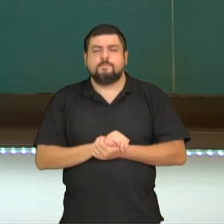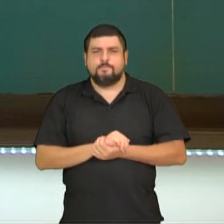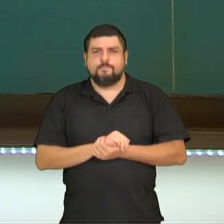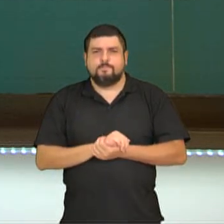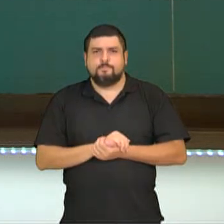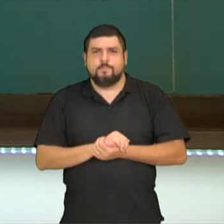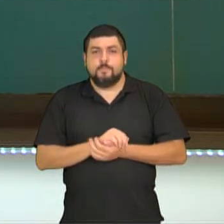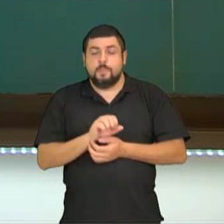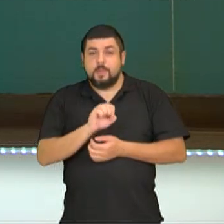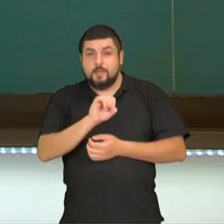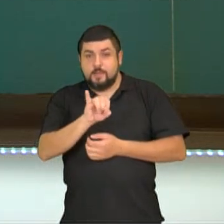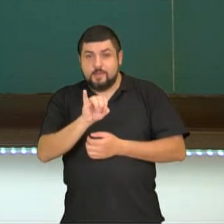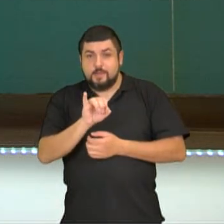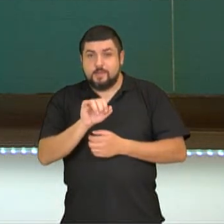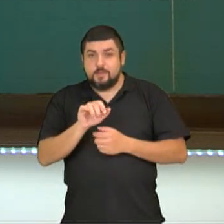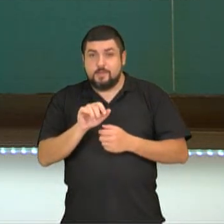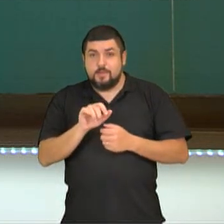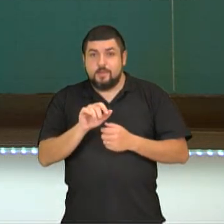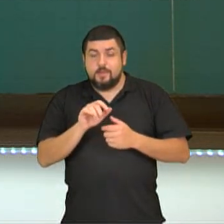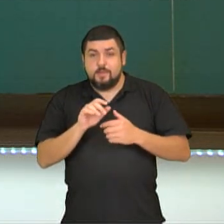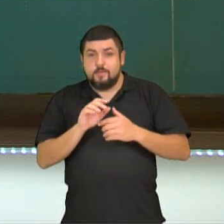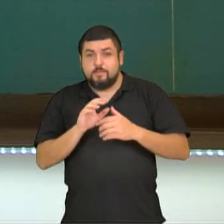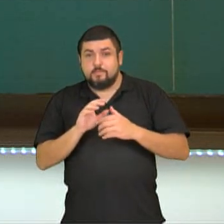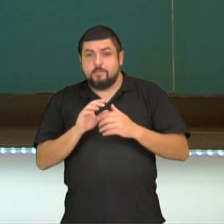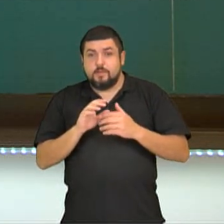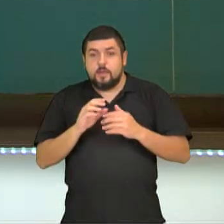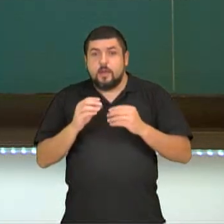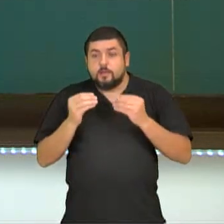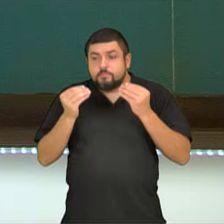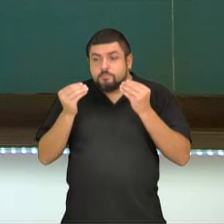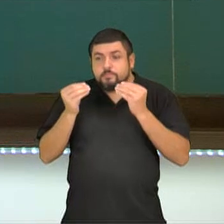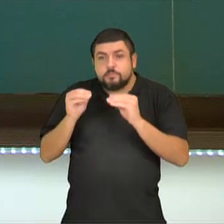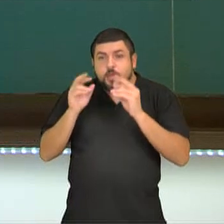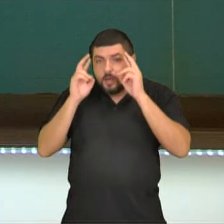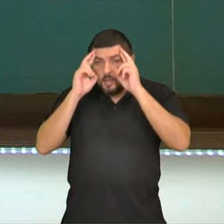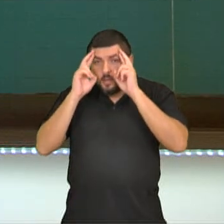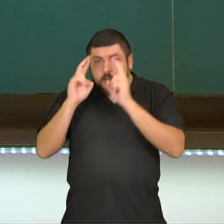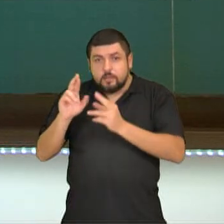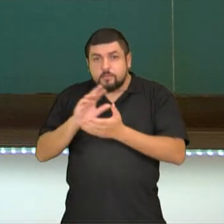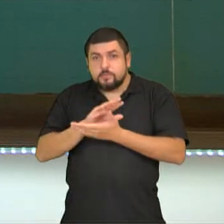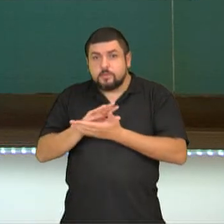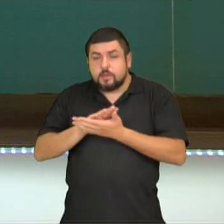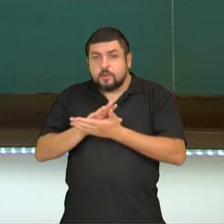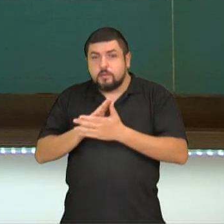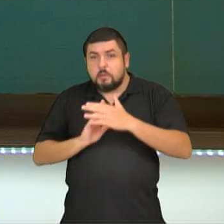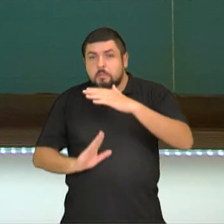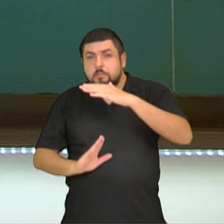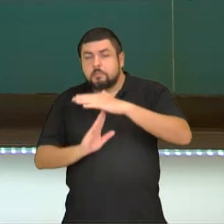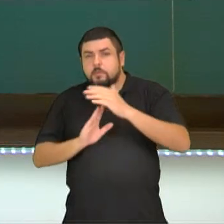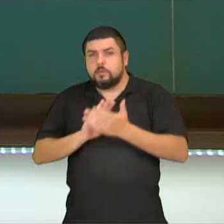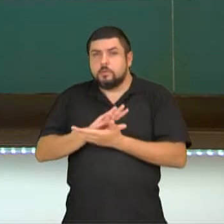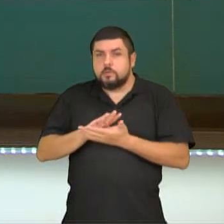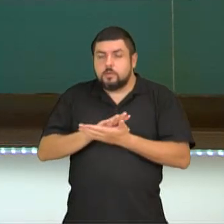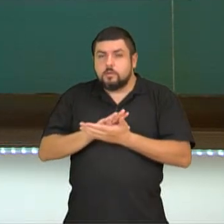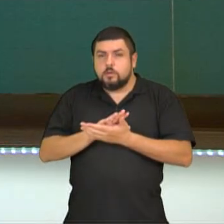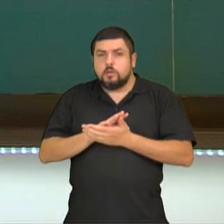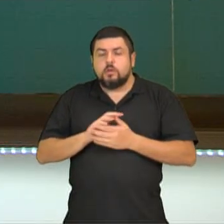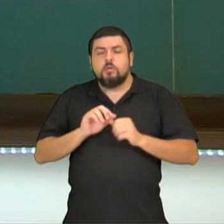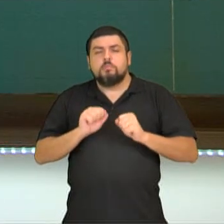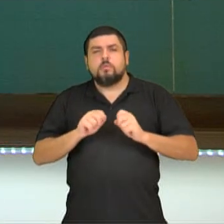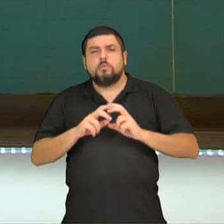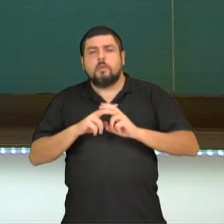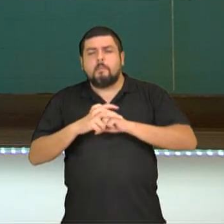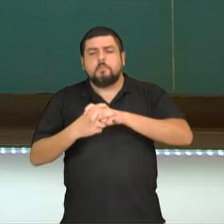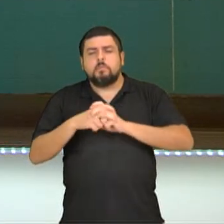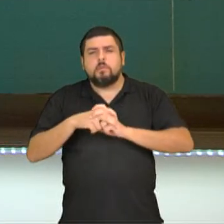um limite, não coloca a questão do respeito, dos valores, a luta ela pode se tornar uma briga. Né? E por isso